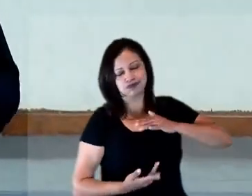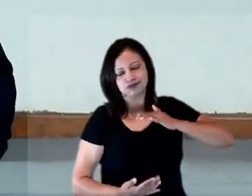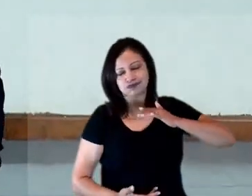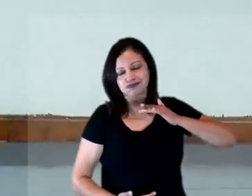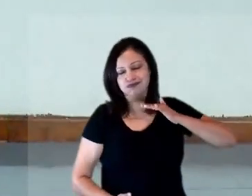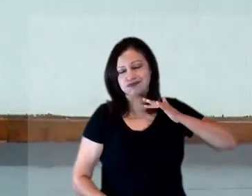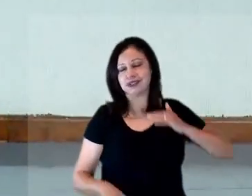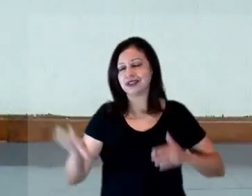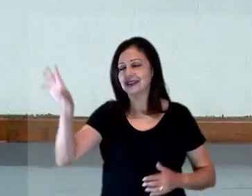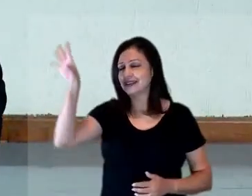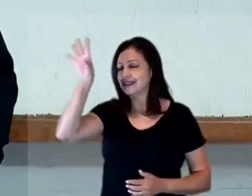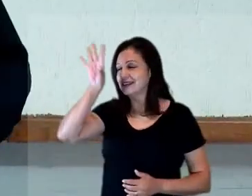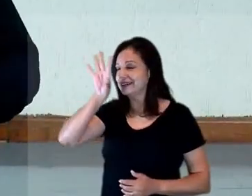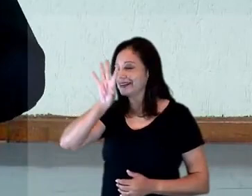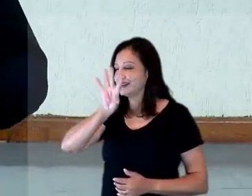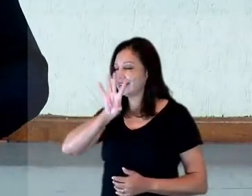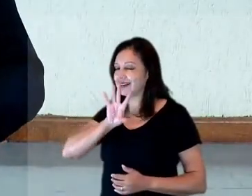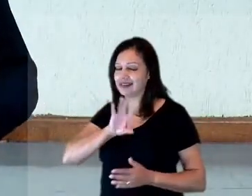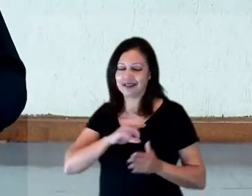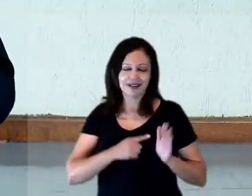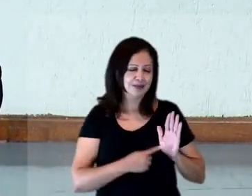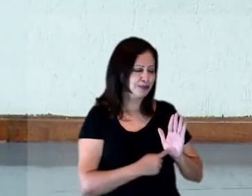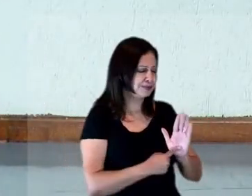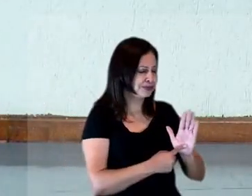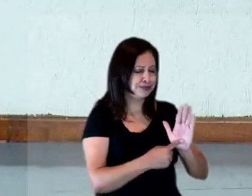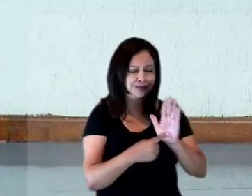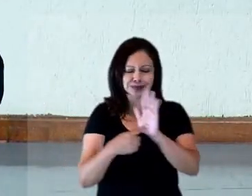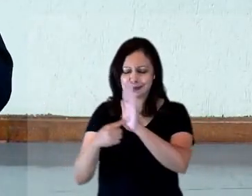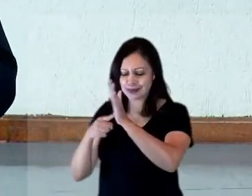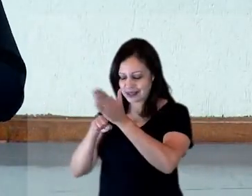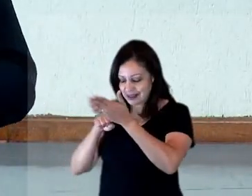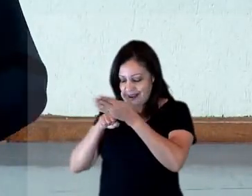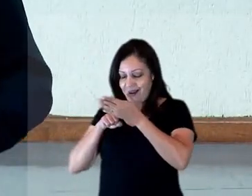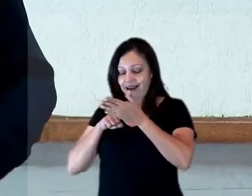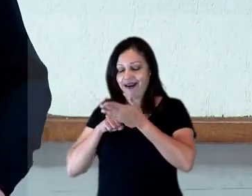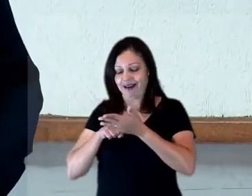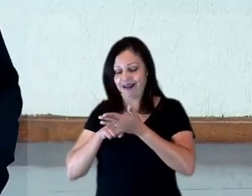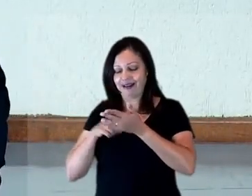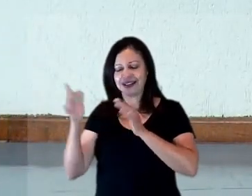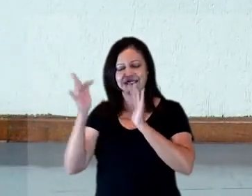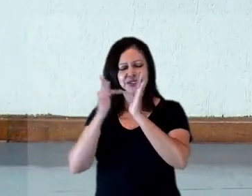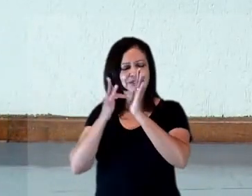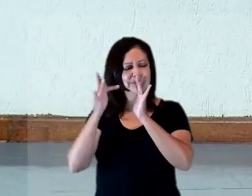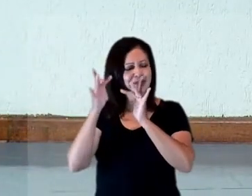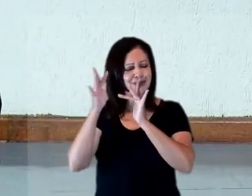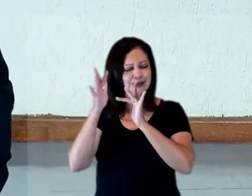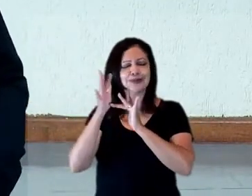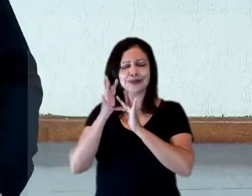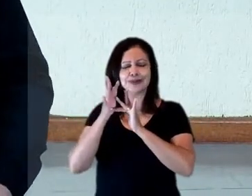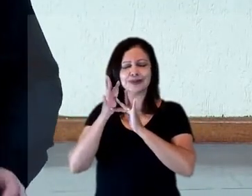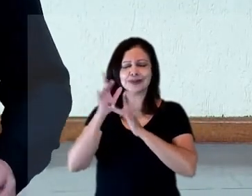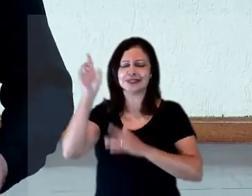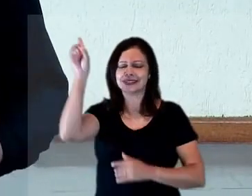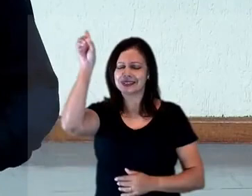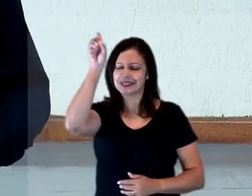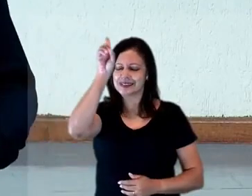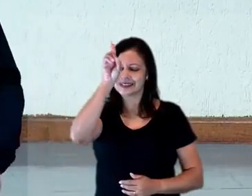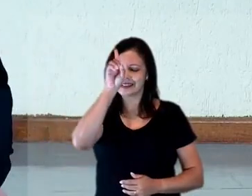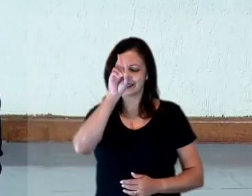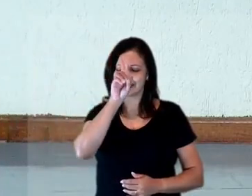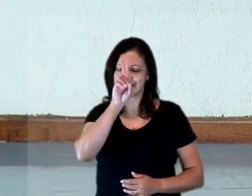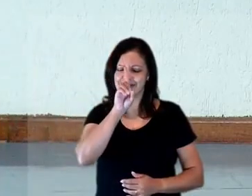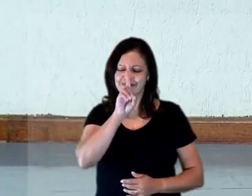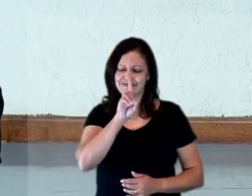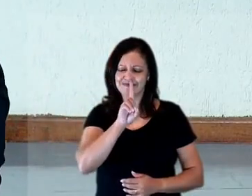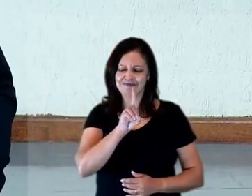a cada um de nós. Pelo teu amor, ó Deus, quando o seu Filho Jesus veio para que nós pudéssemos